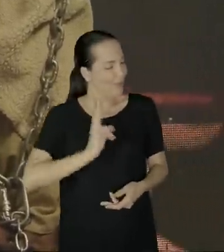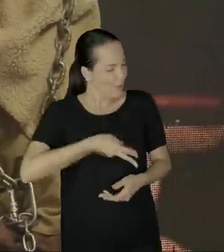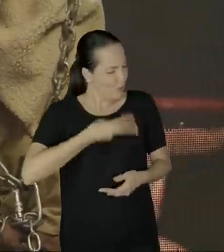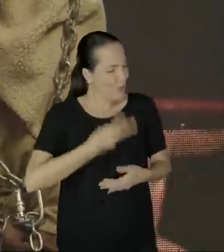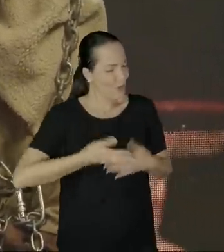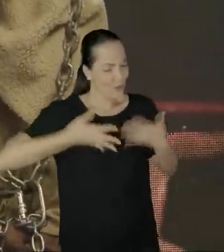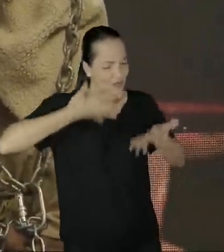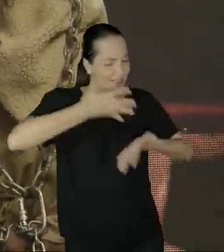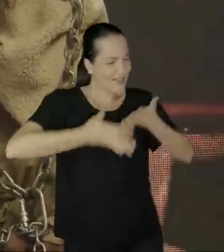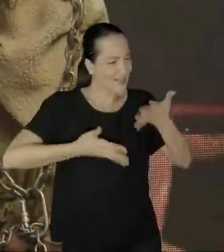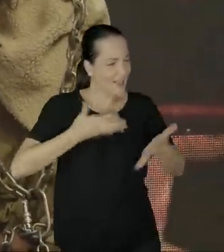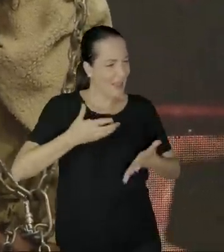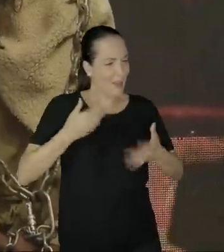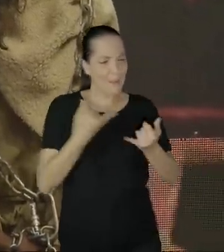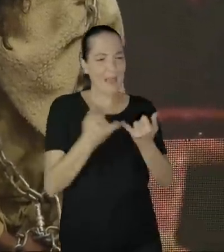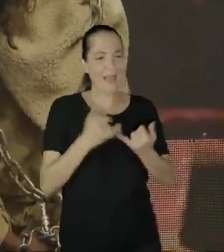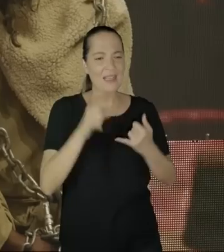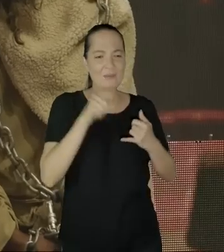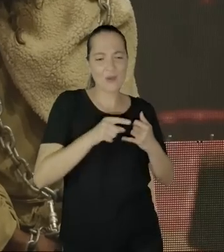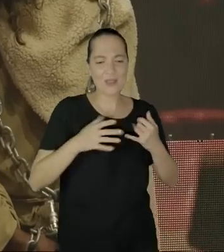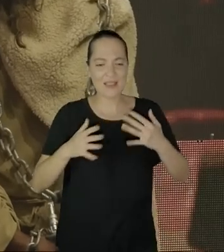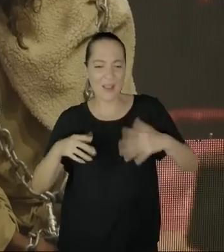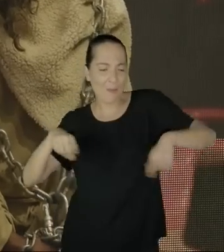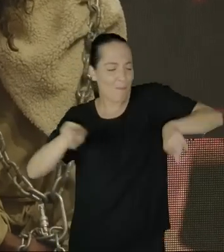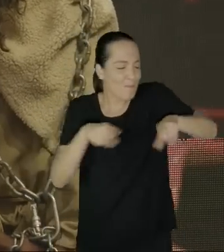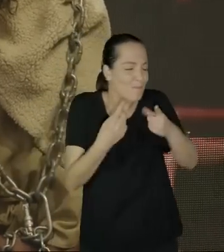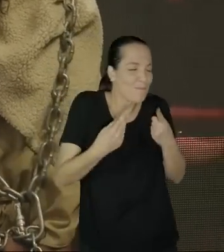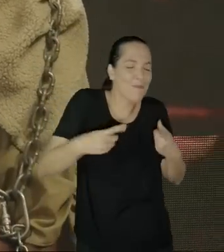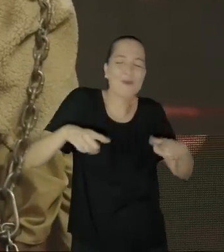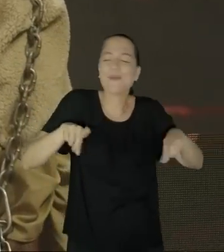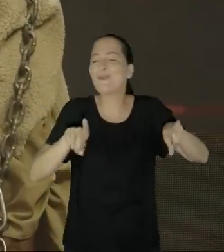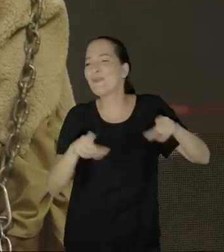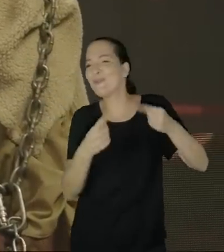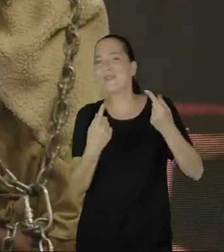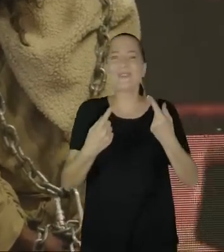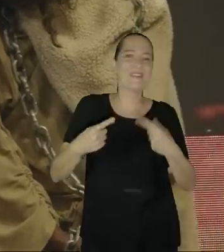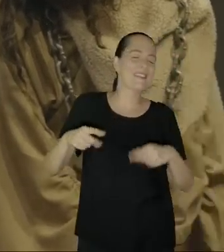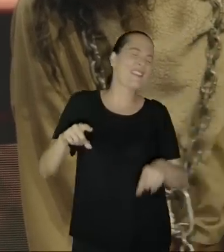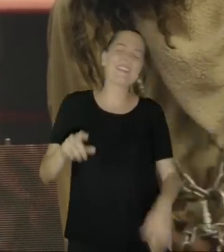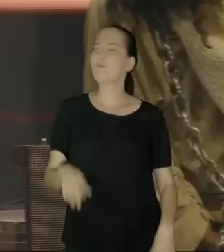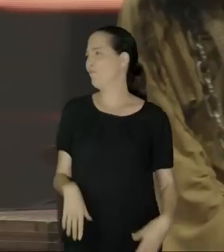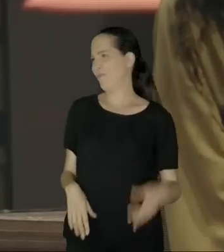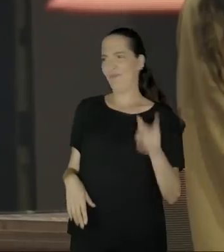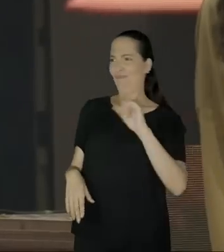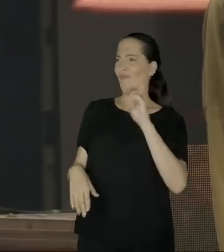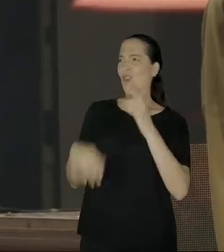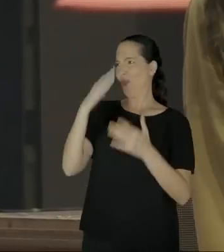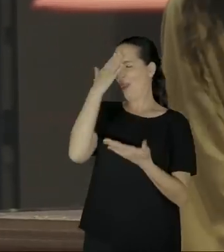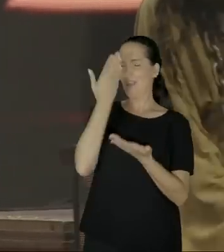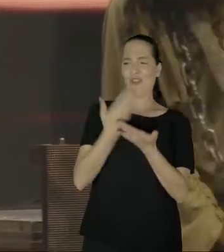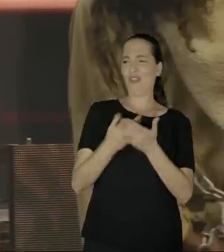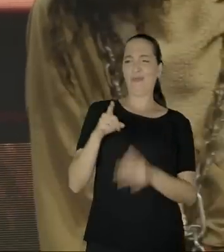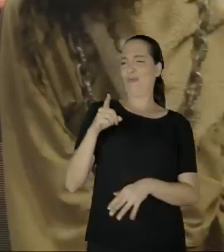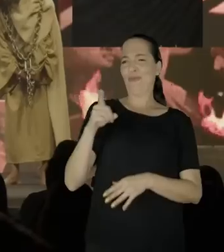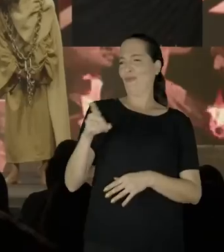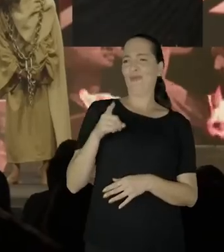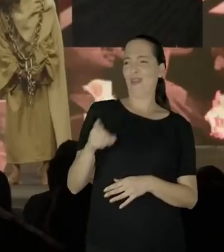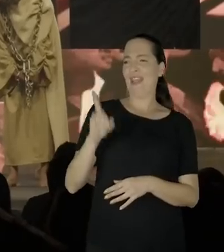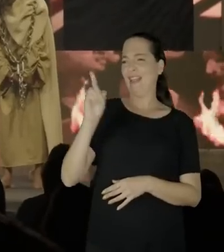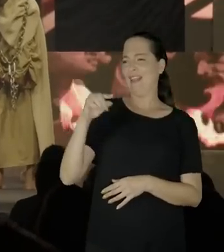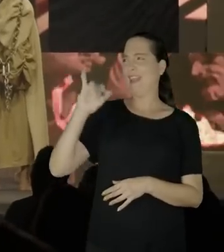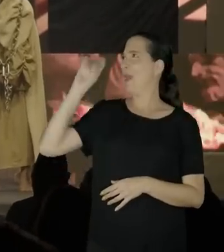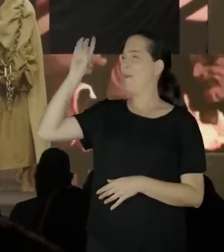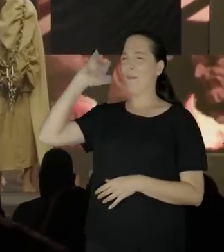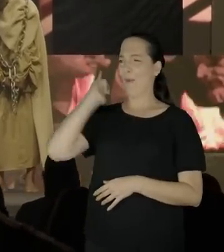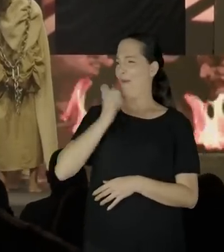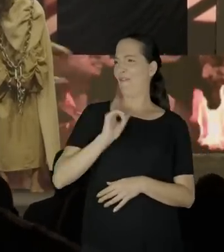como música para os meus ouvidos. Não. não acredito que ele seja um profeta.